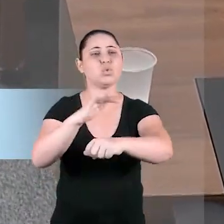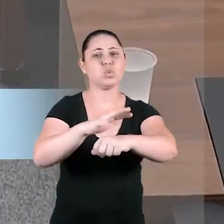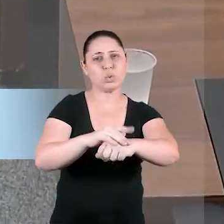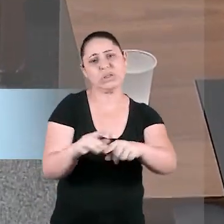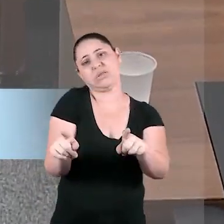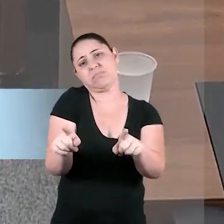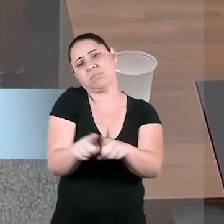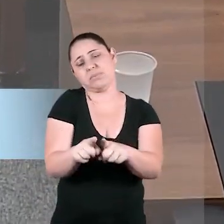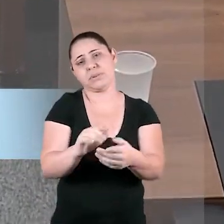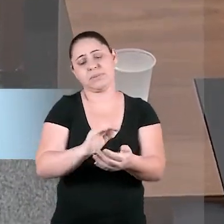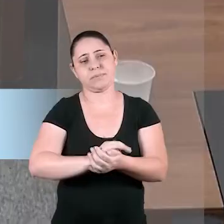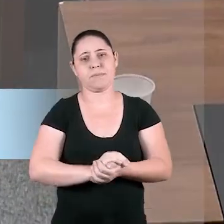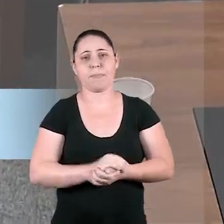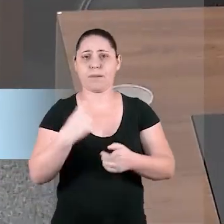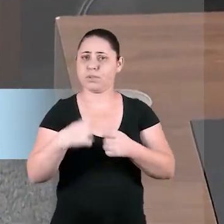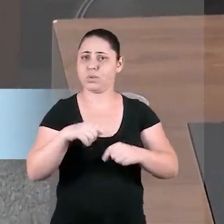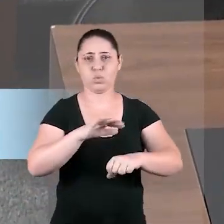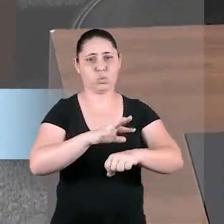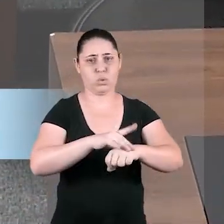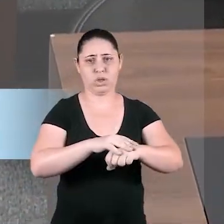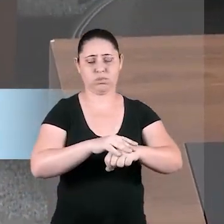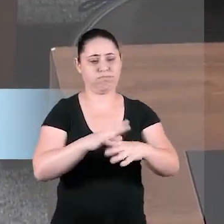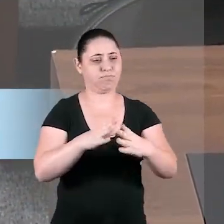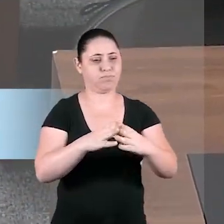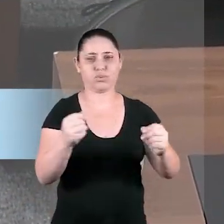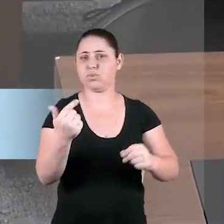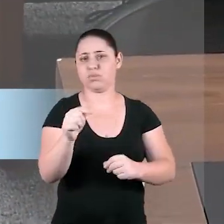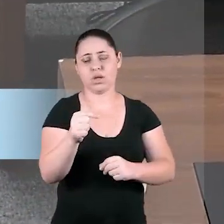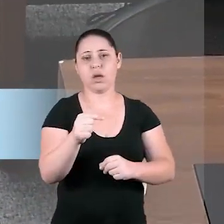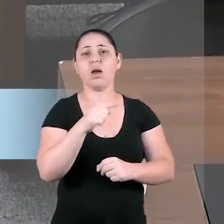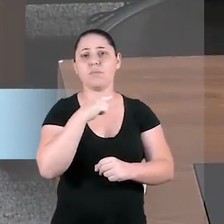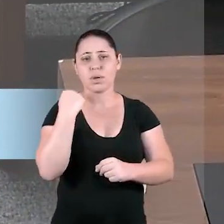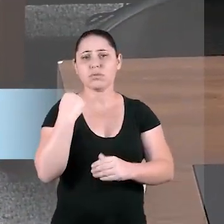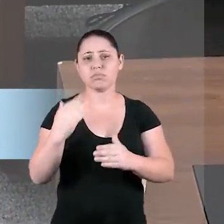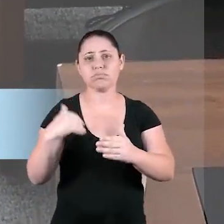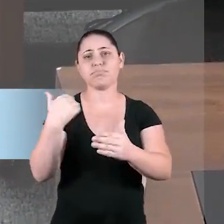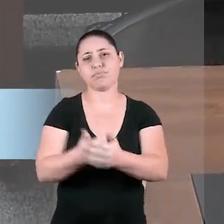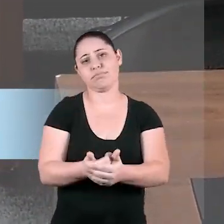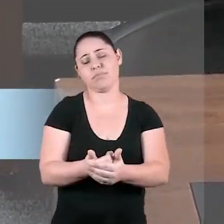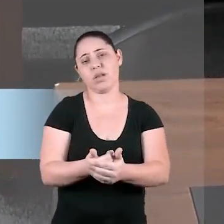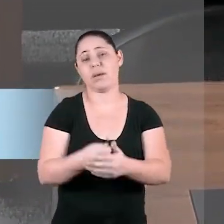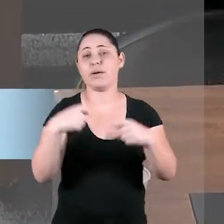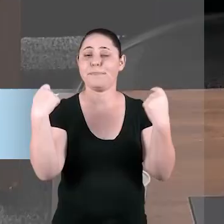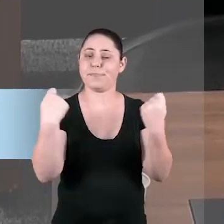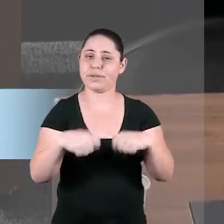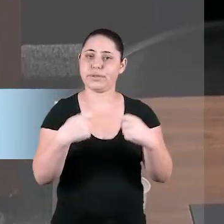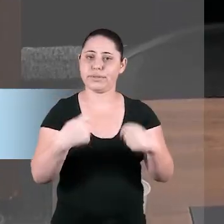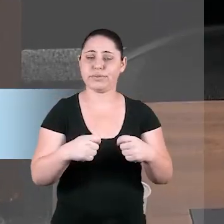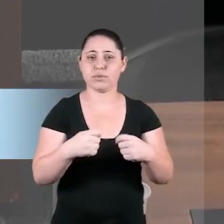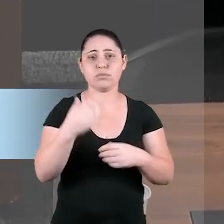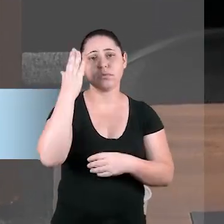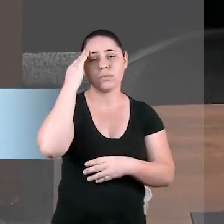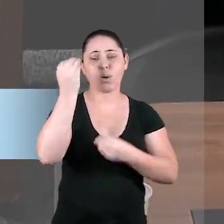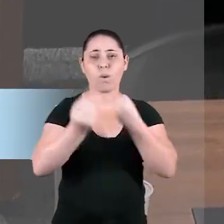normalmente, numa doença que não tem cura, a morte vai acontecer. E aí eu preciso saber trabalhar com